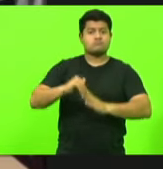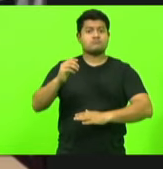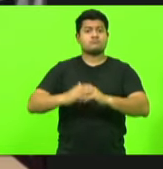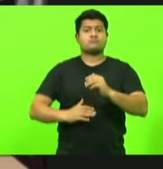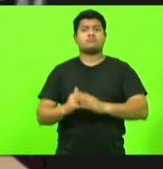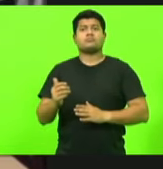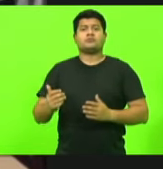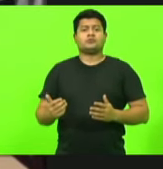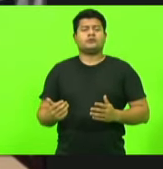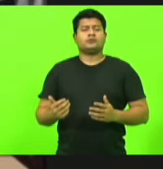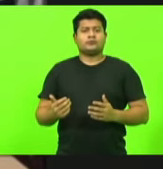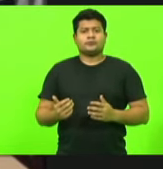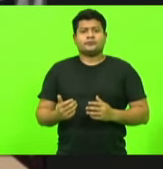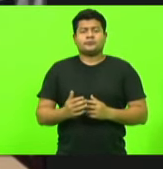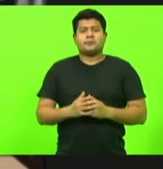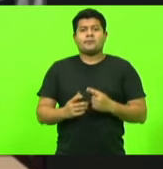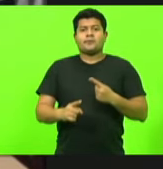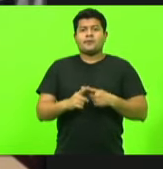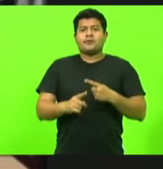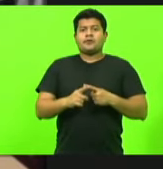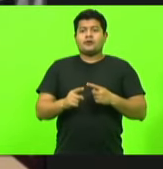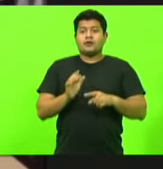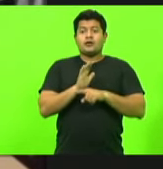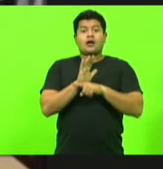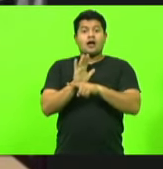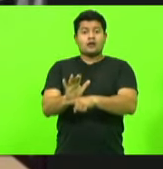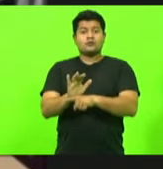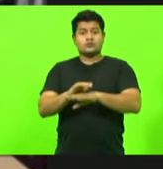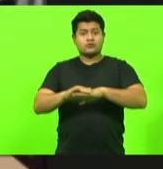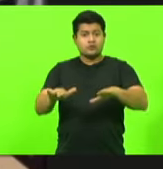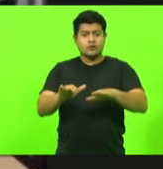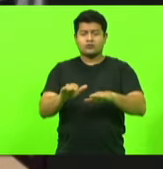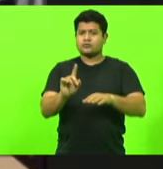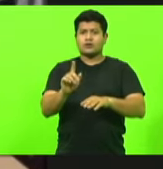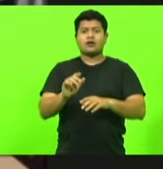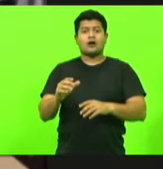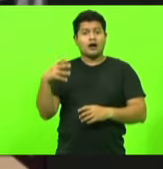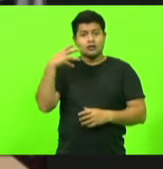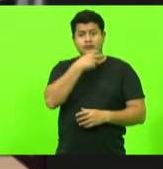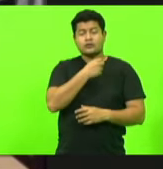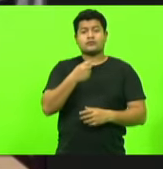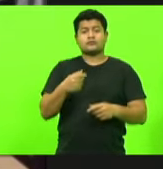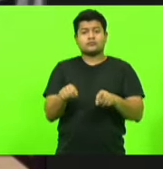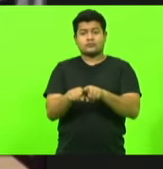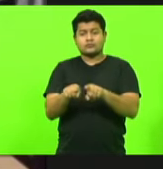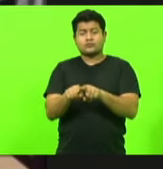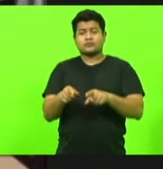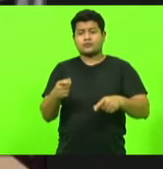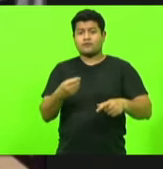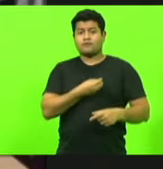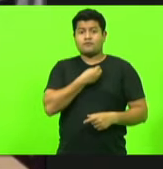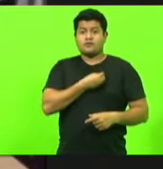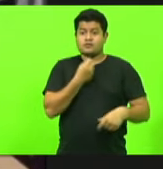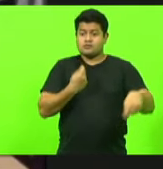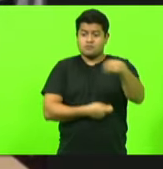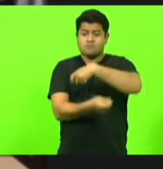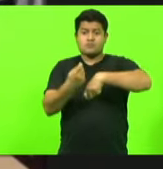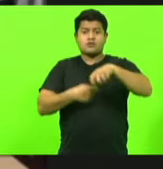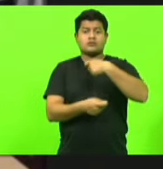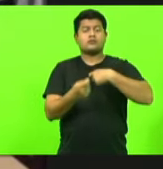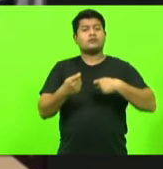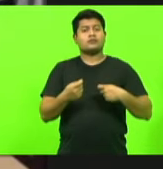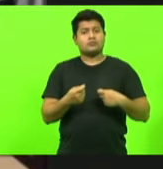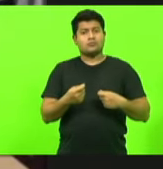realmente fluindo, porque isso é salvar vidas, isso é melhorar a nossa economia, isso é gerar impostos. Então, tem meu total apoio, mas